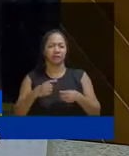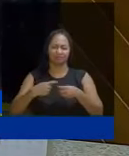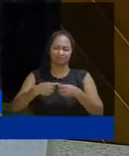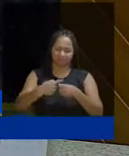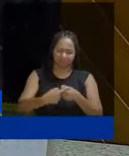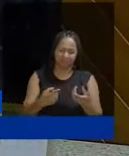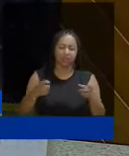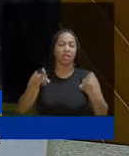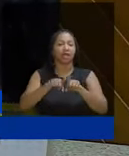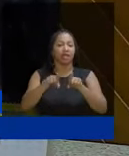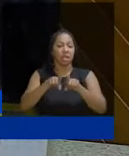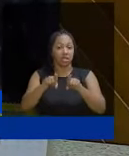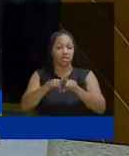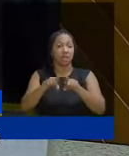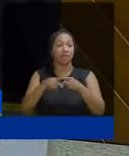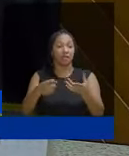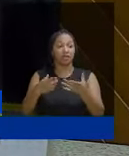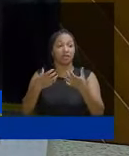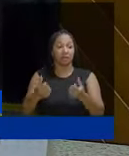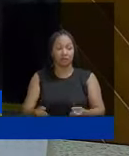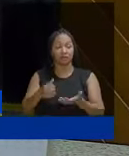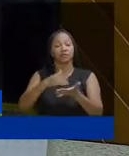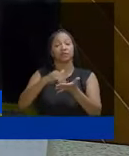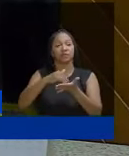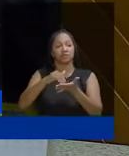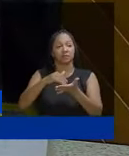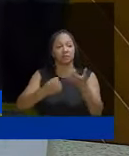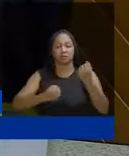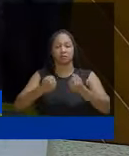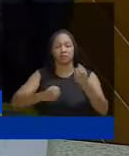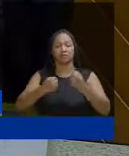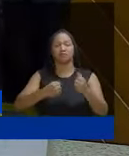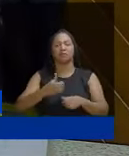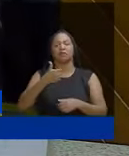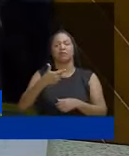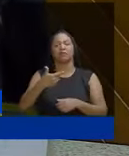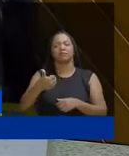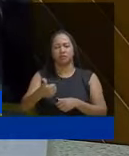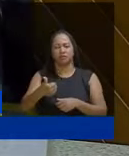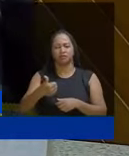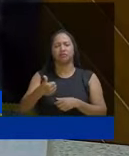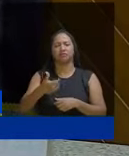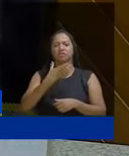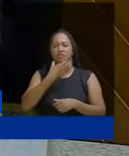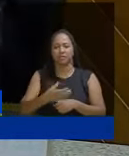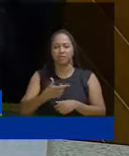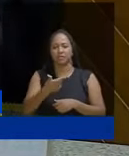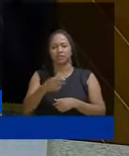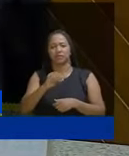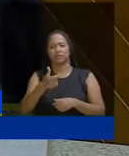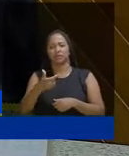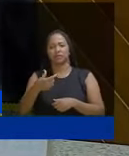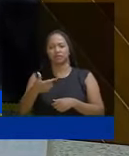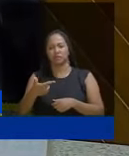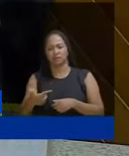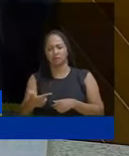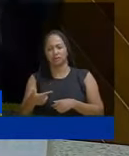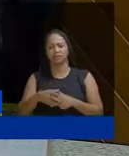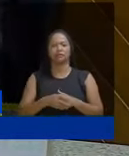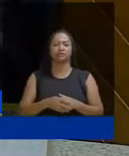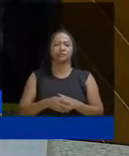Consta que também que assume a Secretaria de Transporte em 21/12/2012 o Bruno Manuel